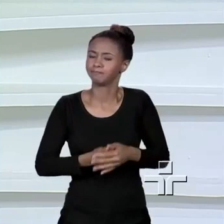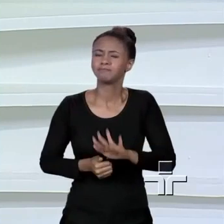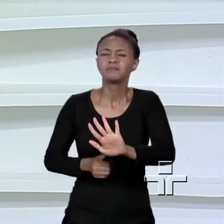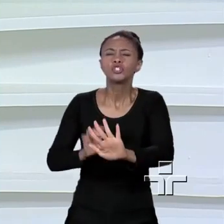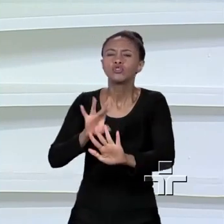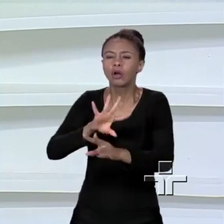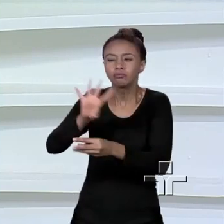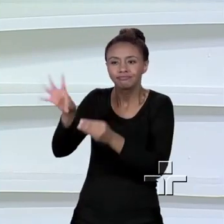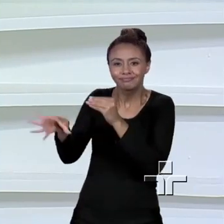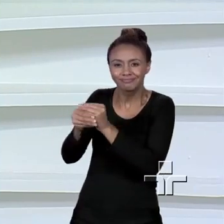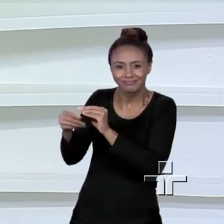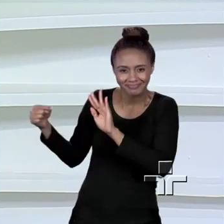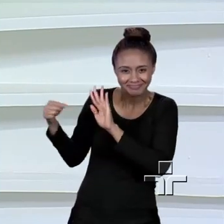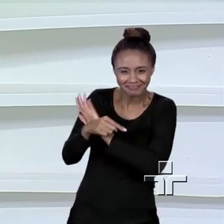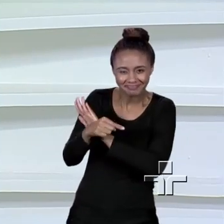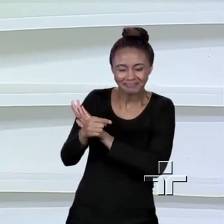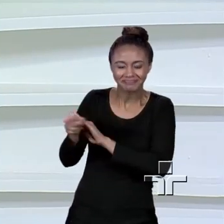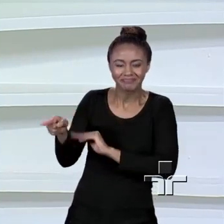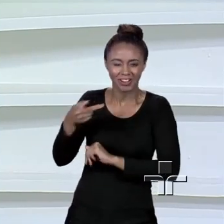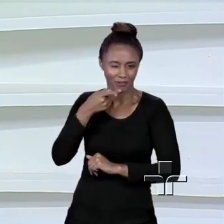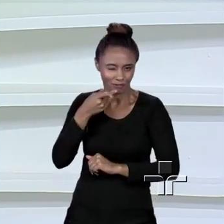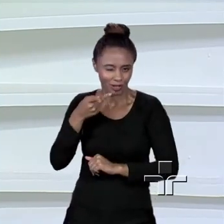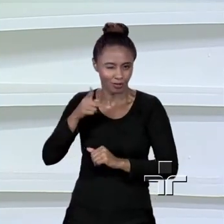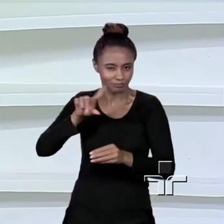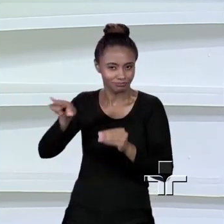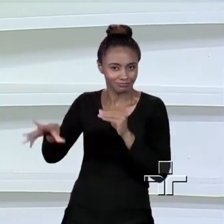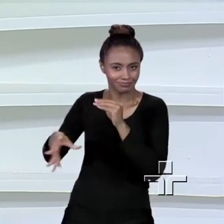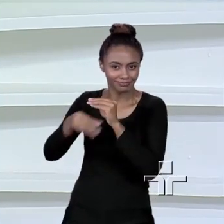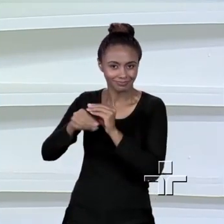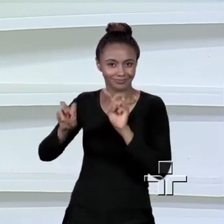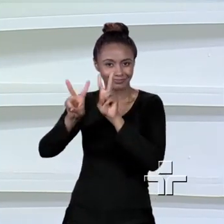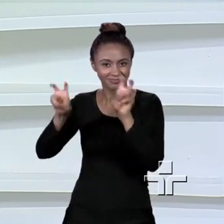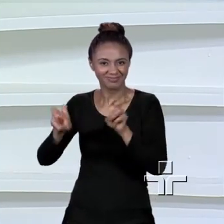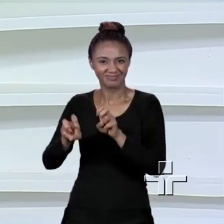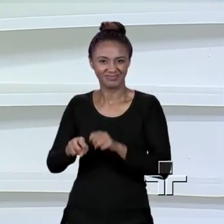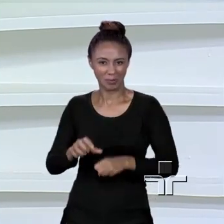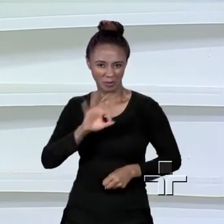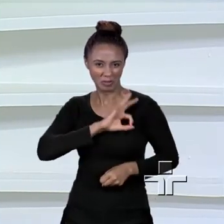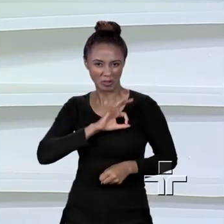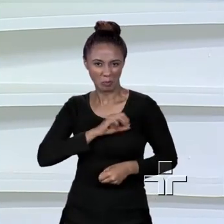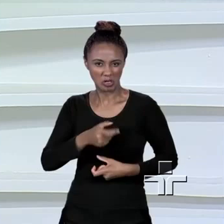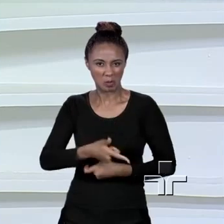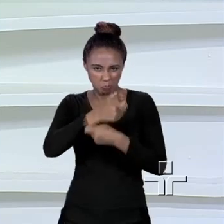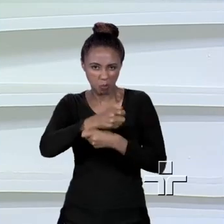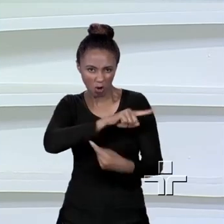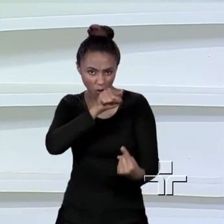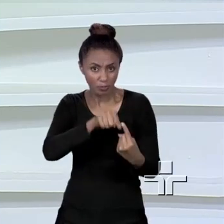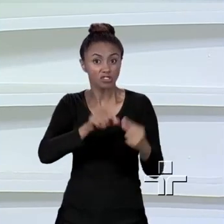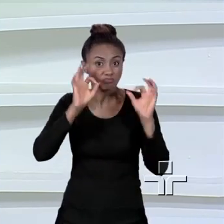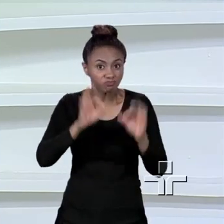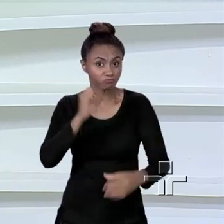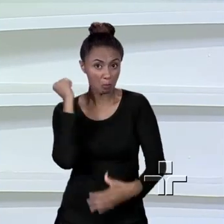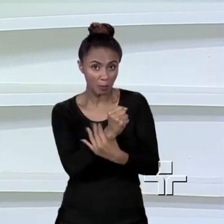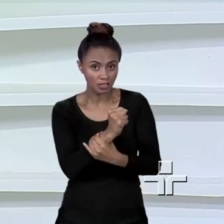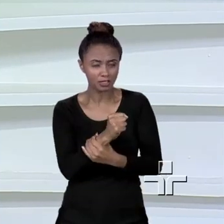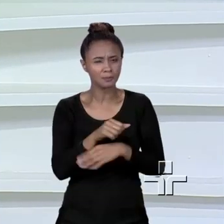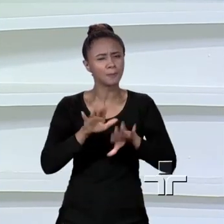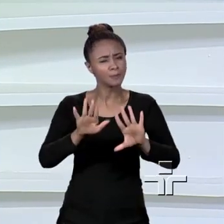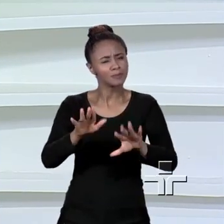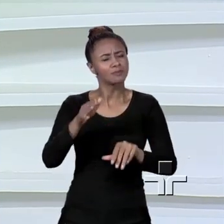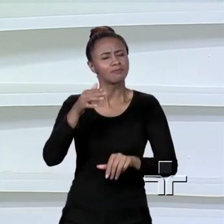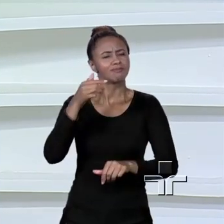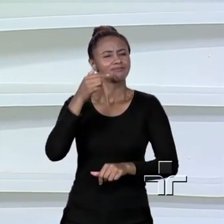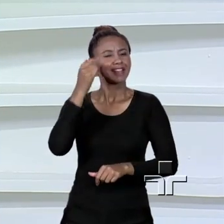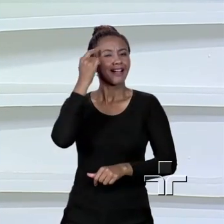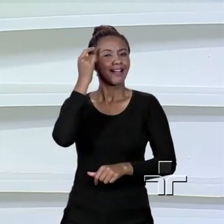completando um pouco o que o Sérgio Rocho estava falando sobre a questão de atirar para matar, algumas legislações podem vir a ser